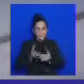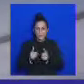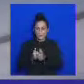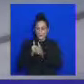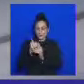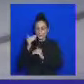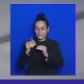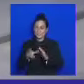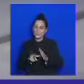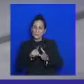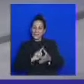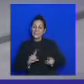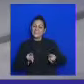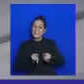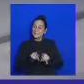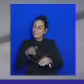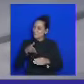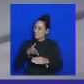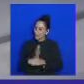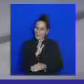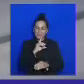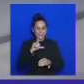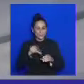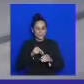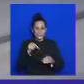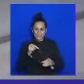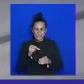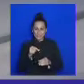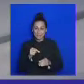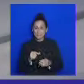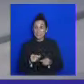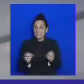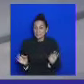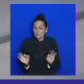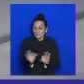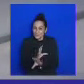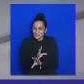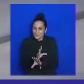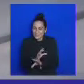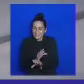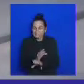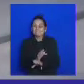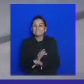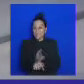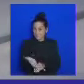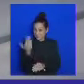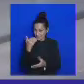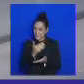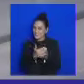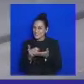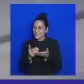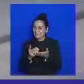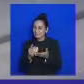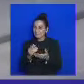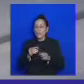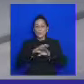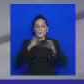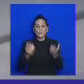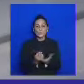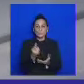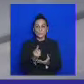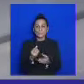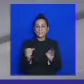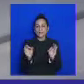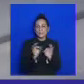os procedimentos prévios e agora também vão validar o nosso sorteio. Então está tudo pronto por aqui? Vamos começar! Nosso